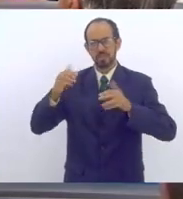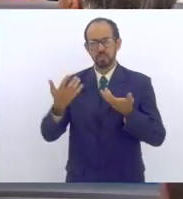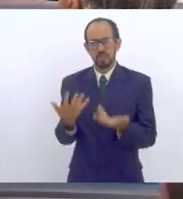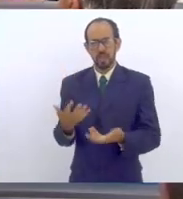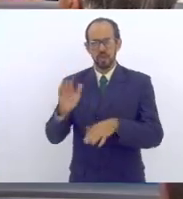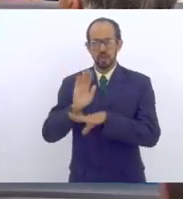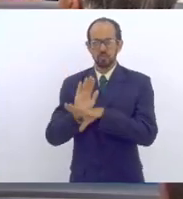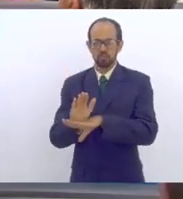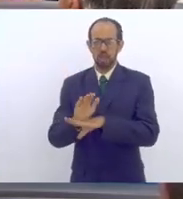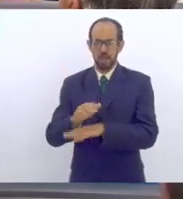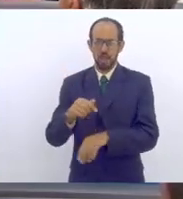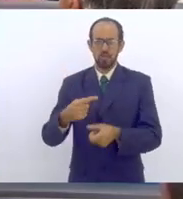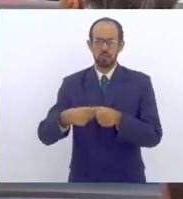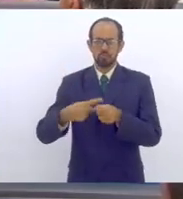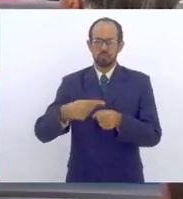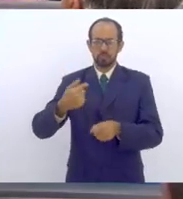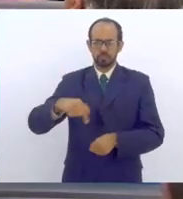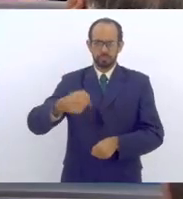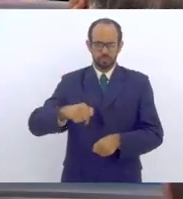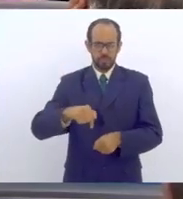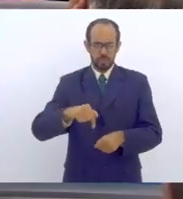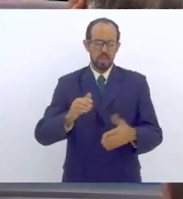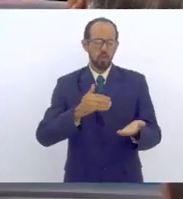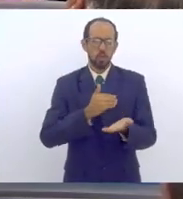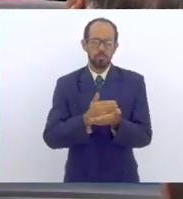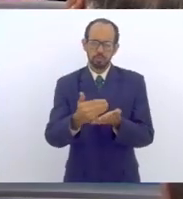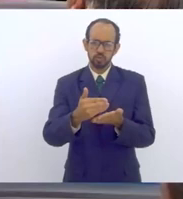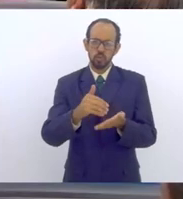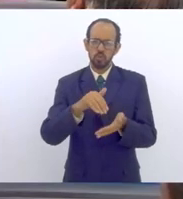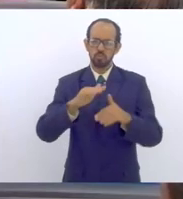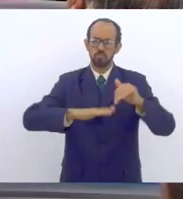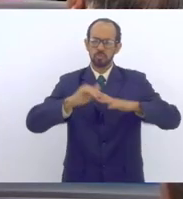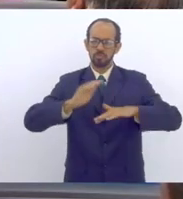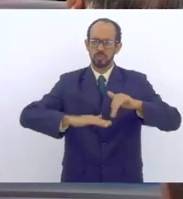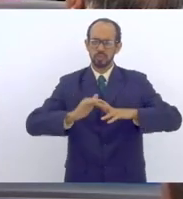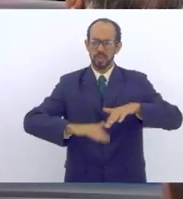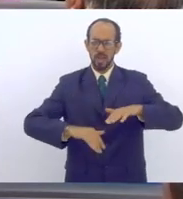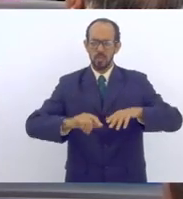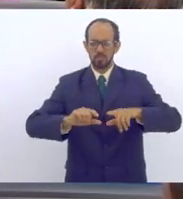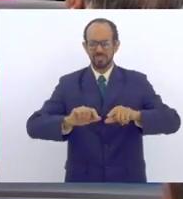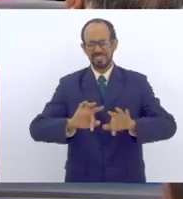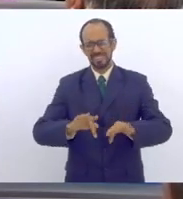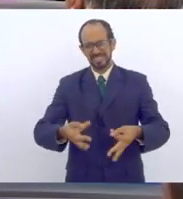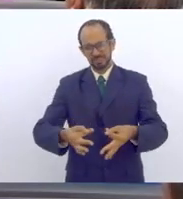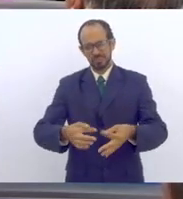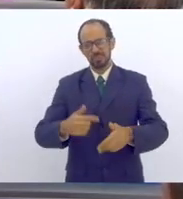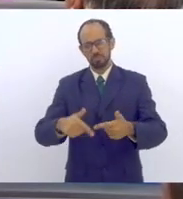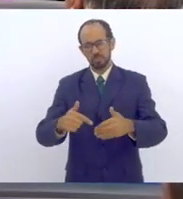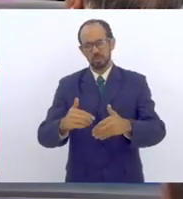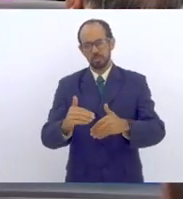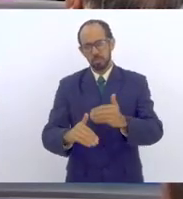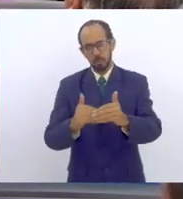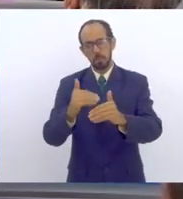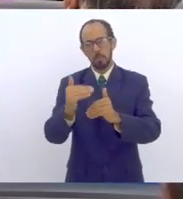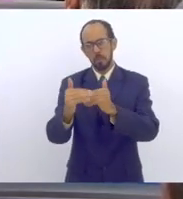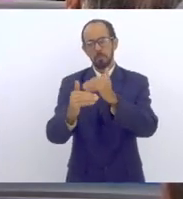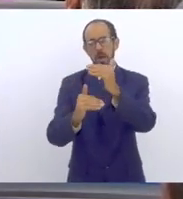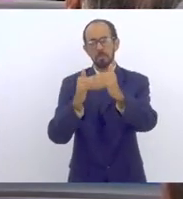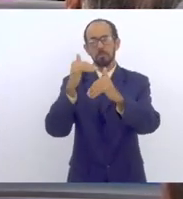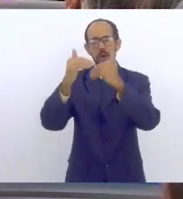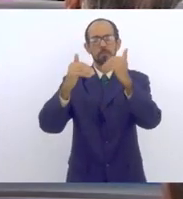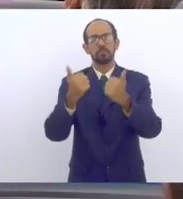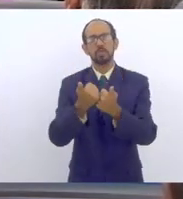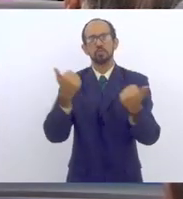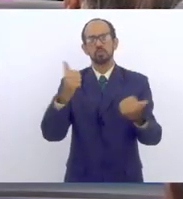com queimar de lá ele começou num cargo muito pequenininho mais pequenininho de todos depois foi sendo promovido foi indo foi indo virou sobre